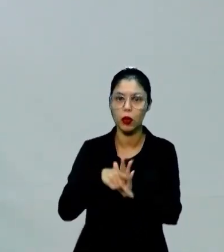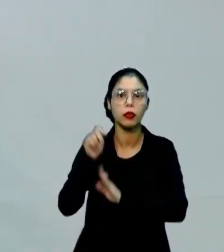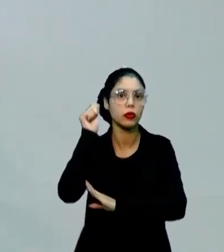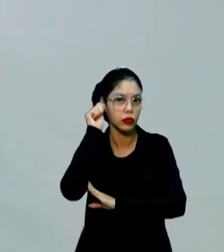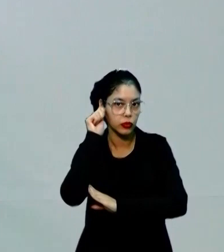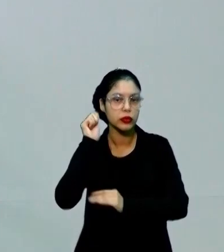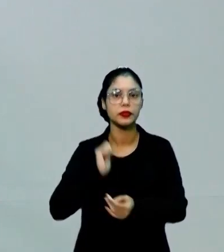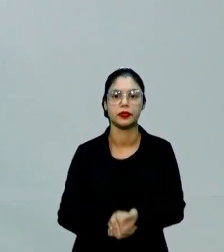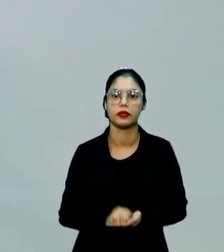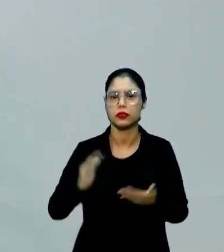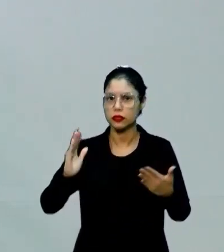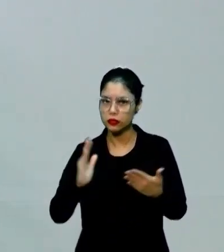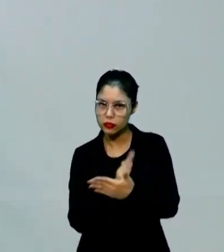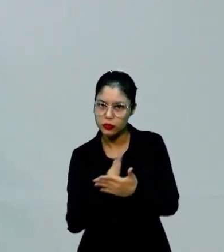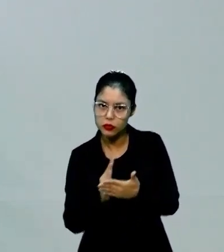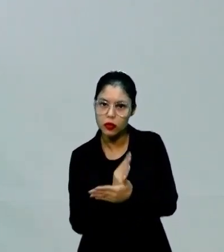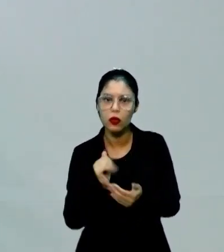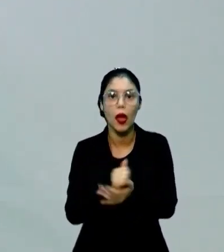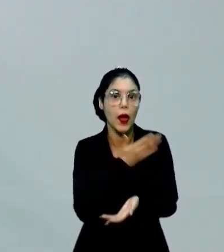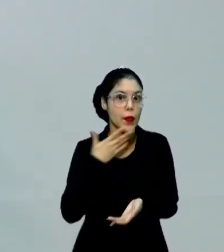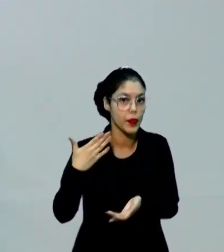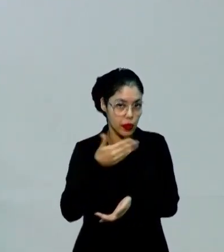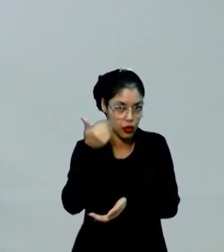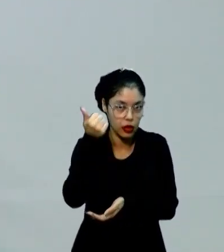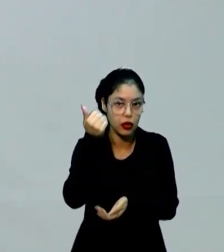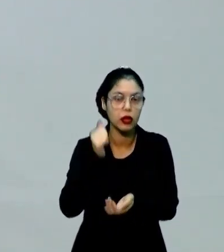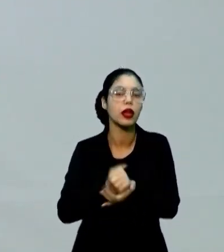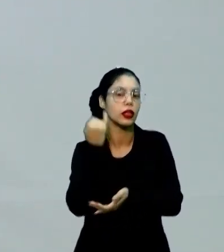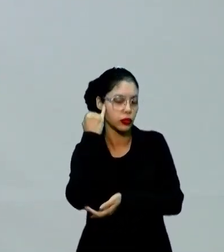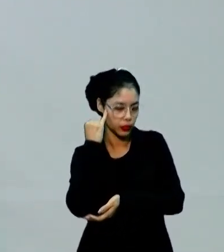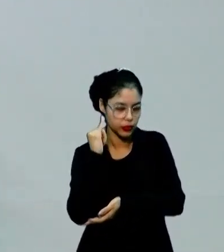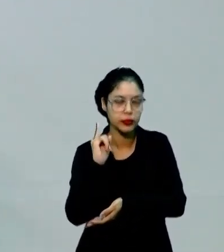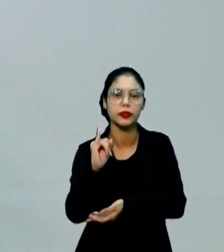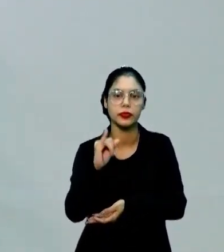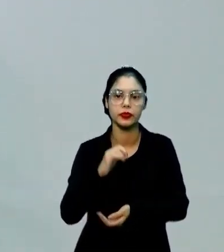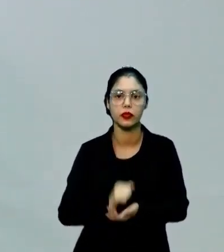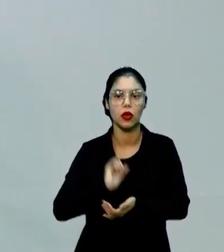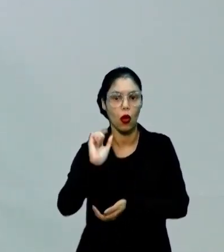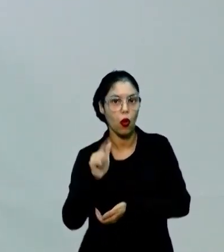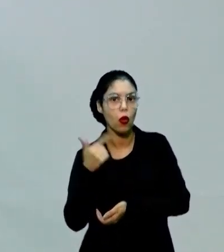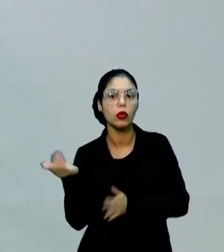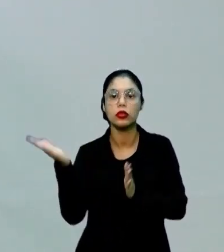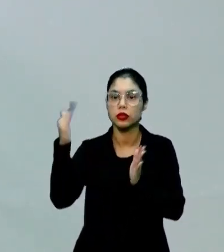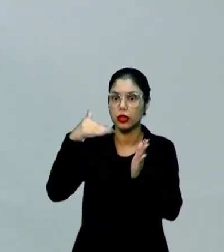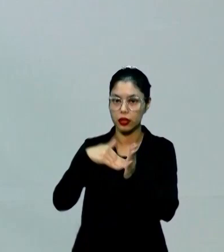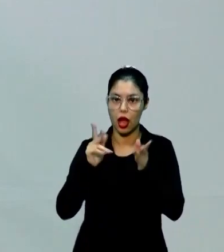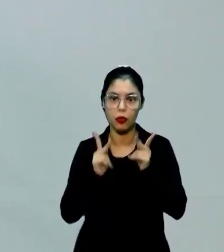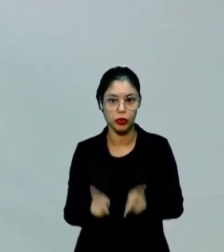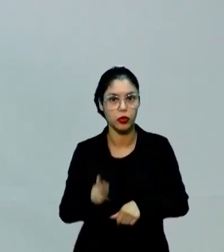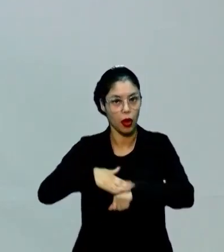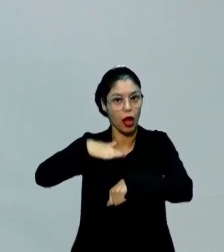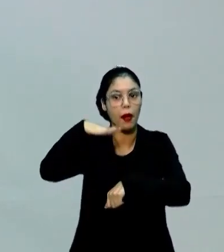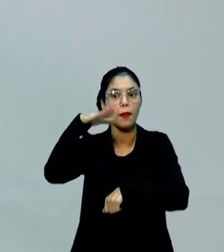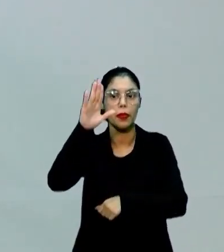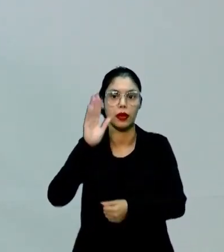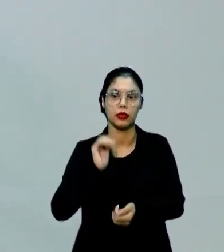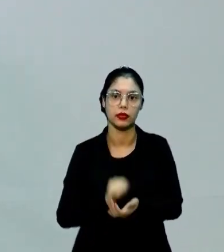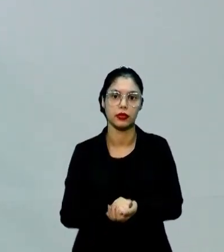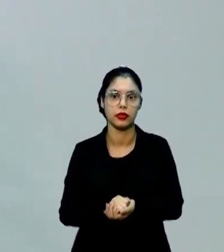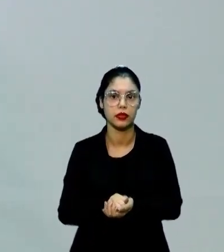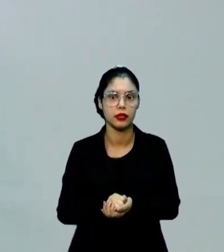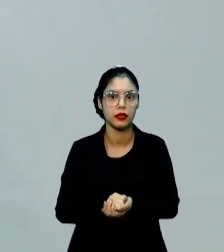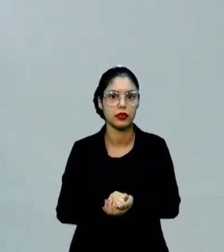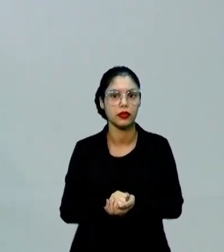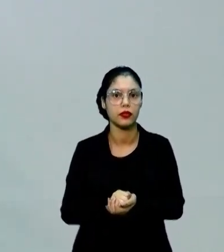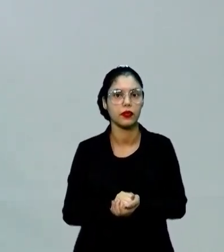autor, alguns aprimorando as suas ideias e outros até com a postura mais